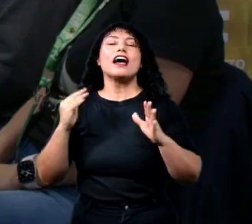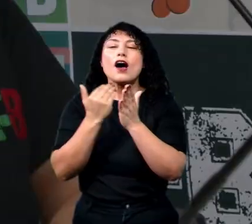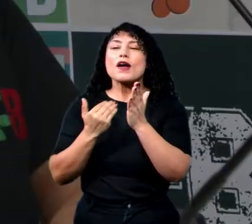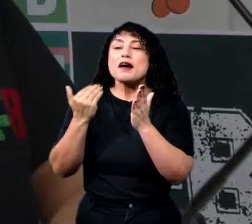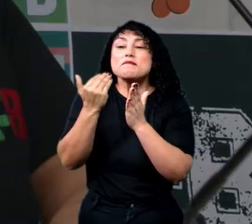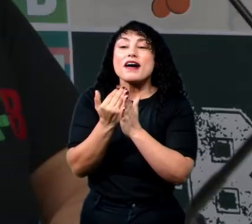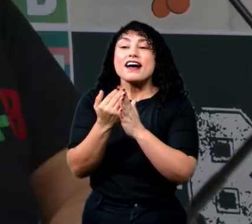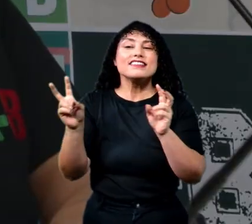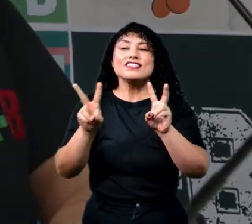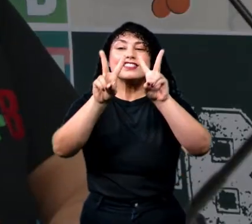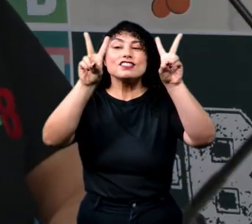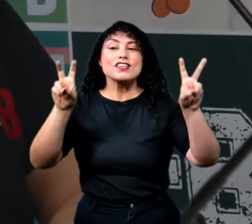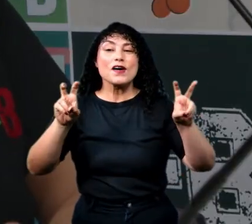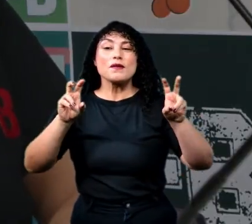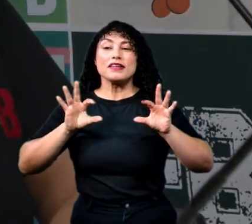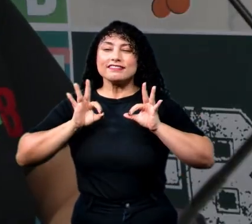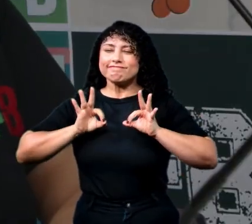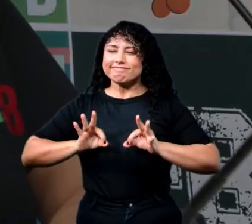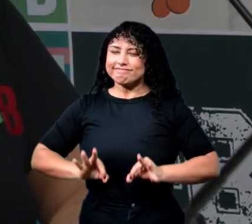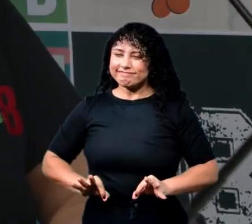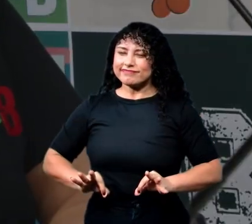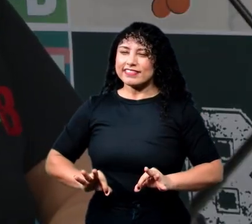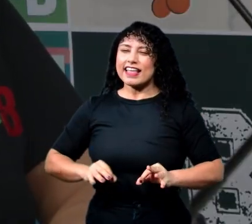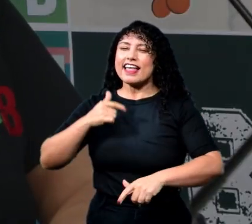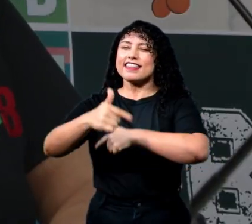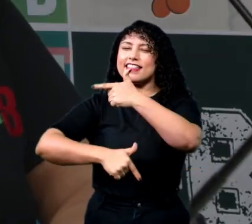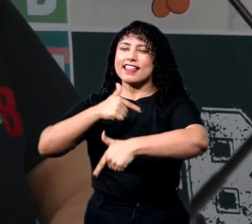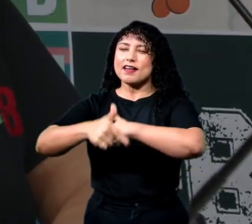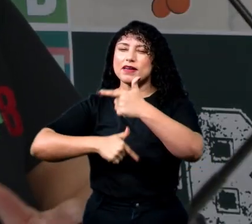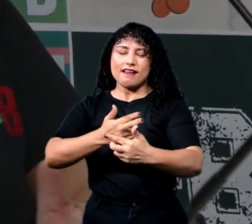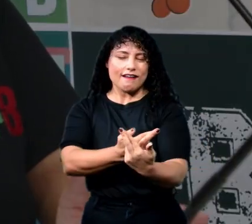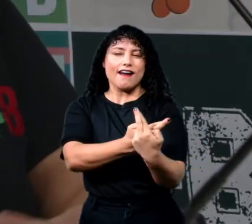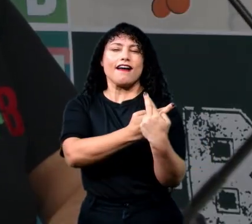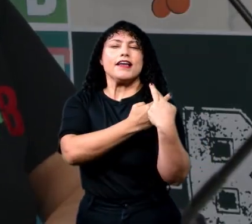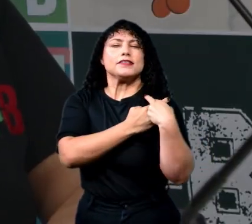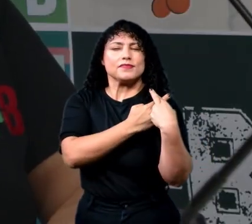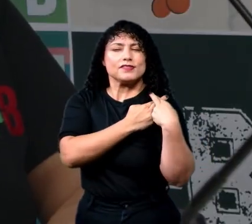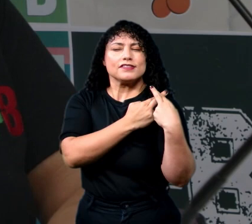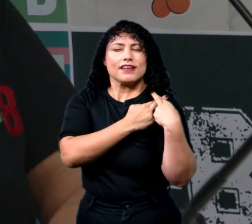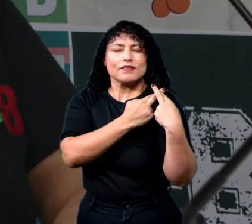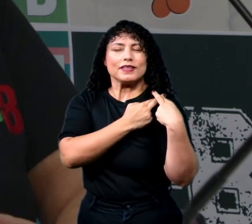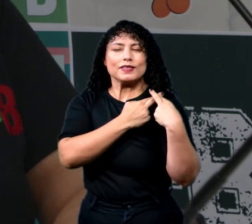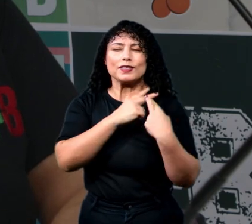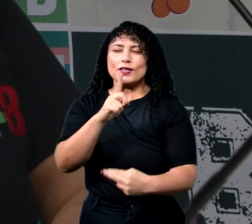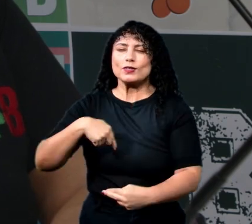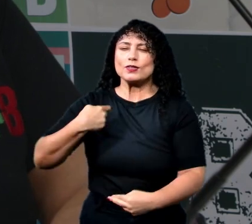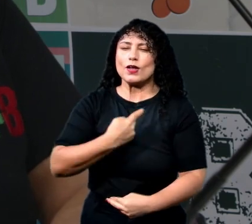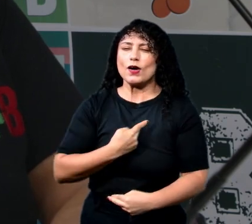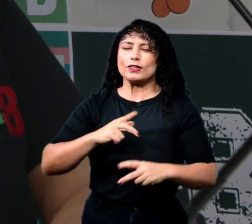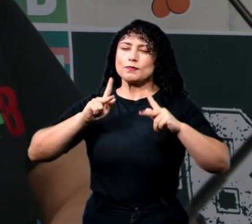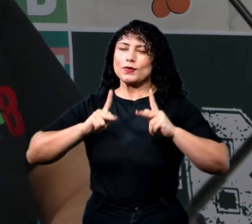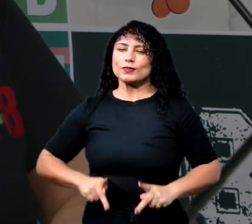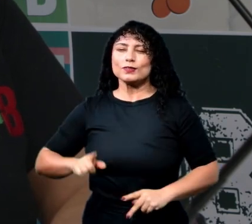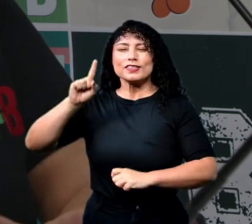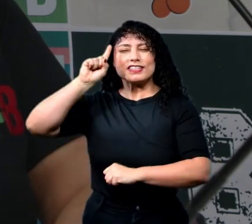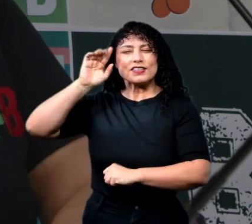mais a respeito dessa integridade que é lidar com a responsabilidade das nossas condutas no dia a dia,